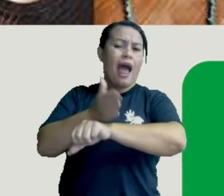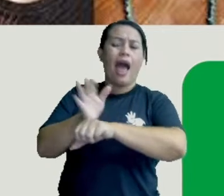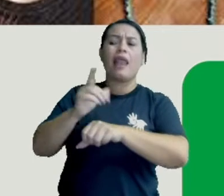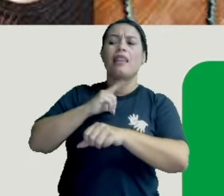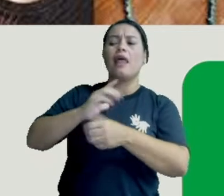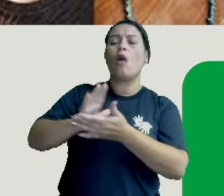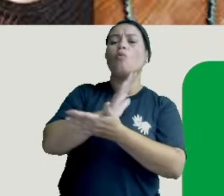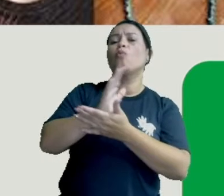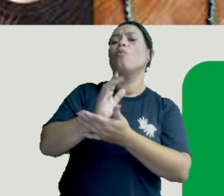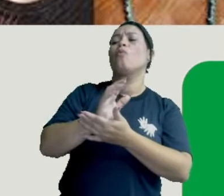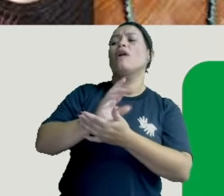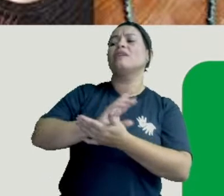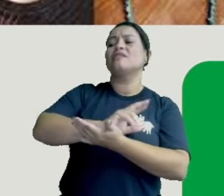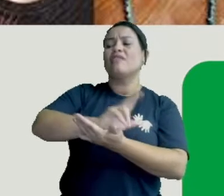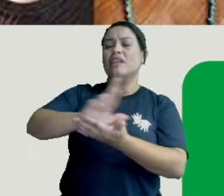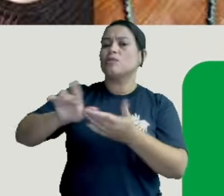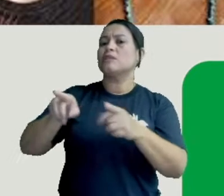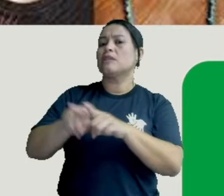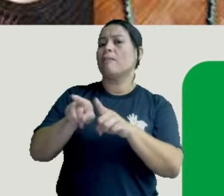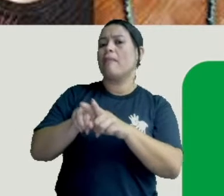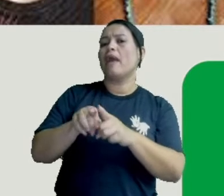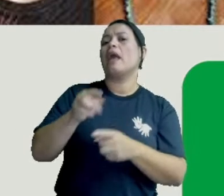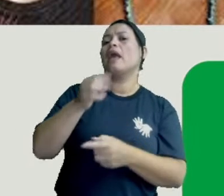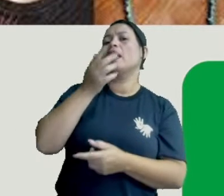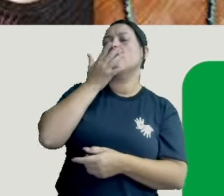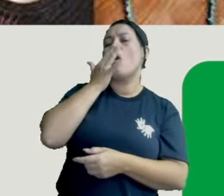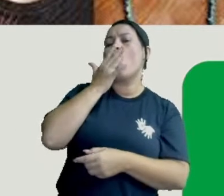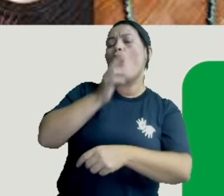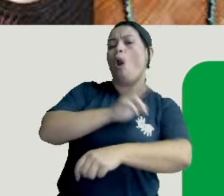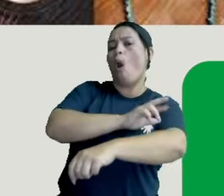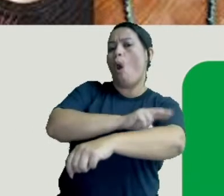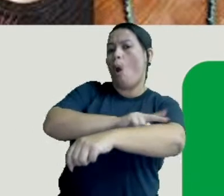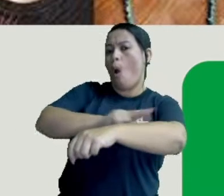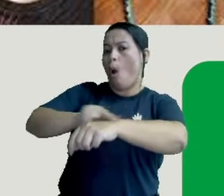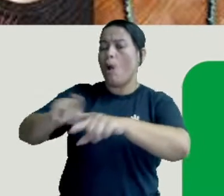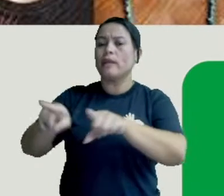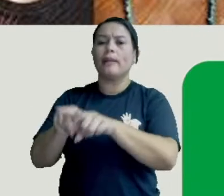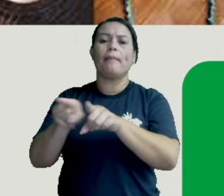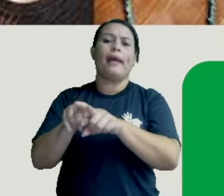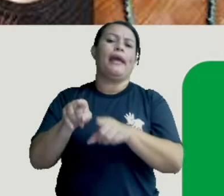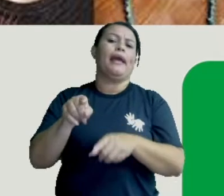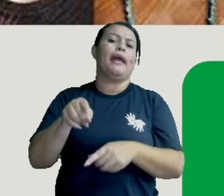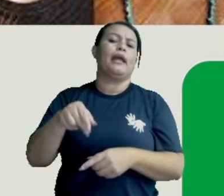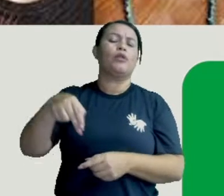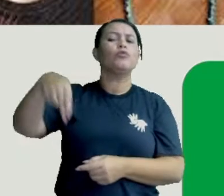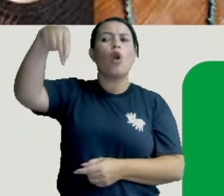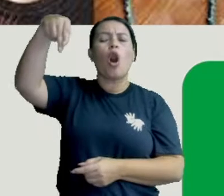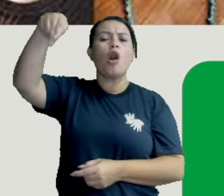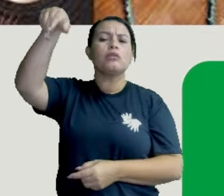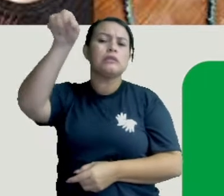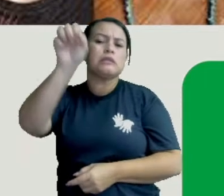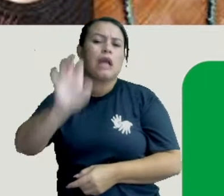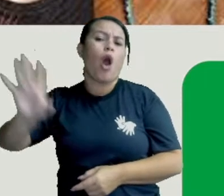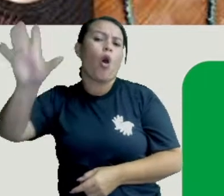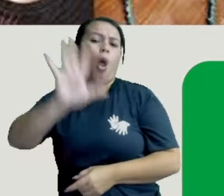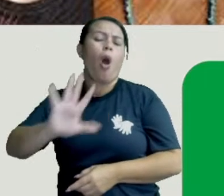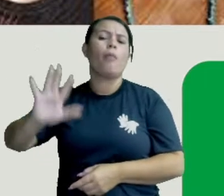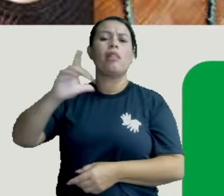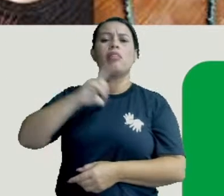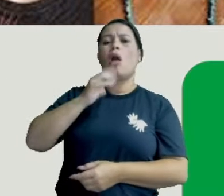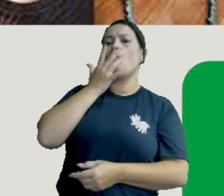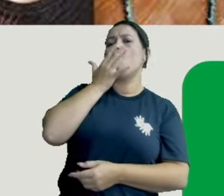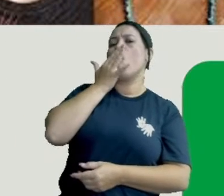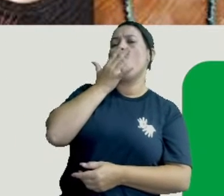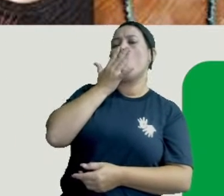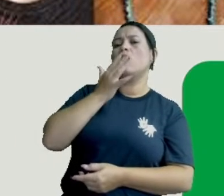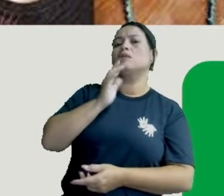algumas variações de tonalidades também. No norte da Europa, né, Escandinávia e etc., você vai ter uma coloração muito mais